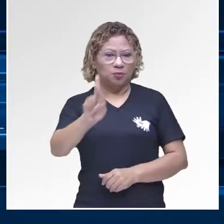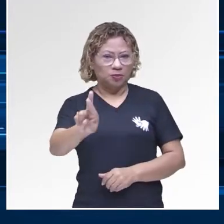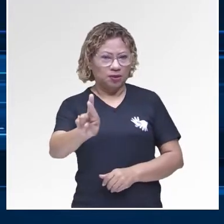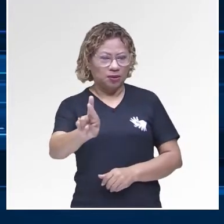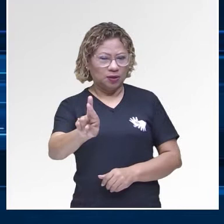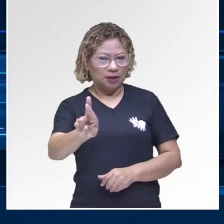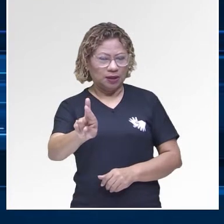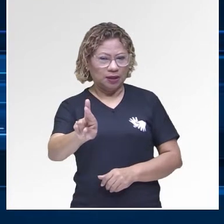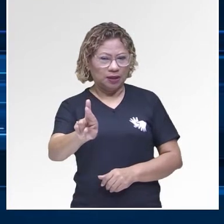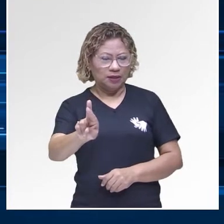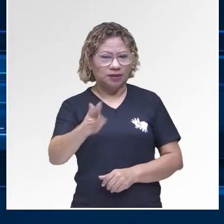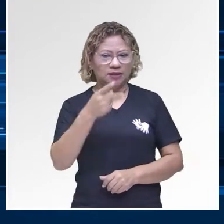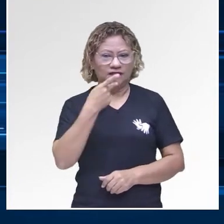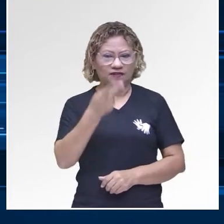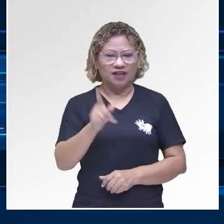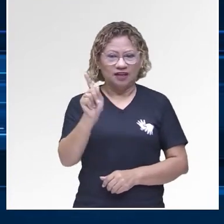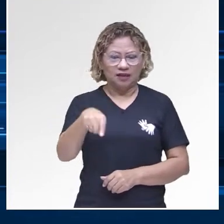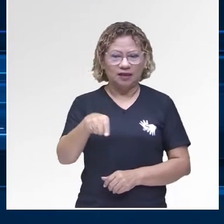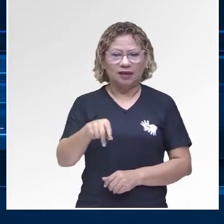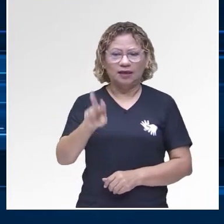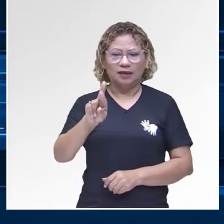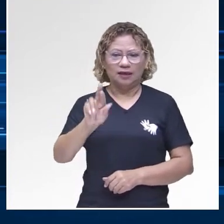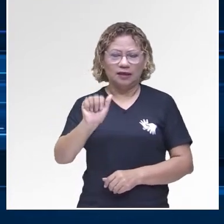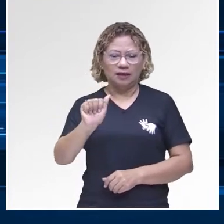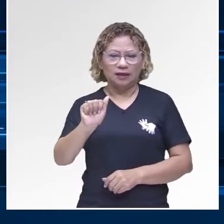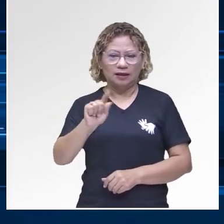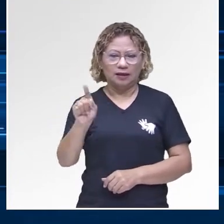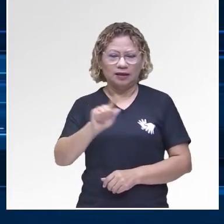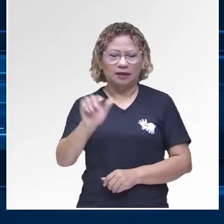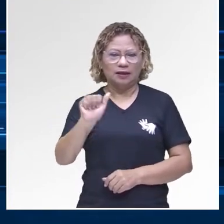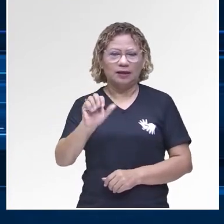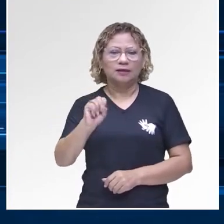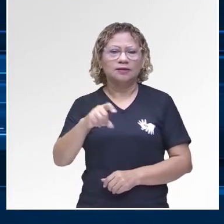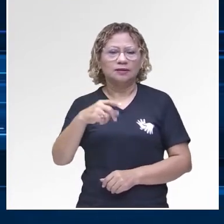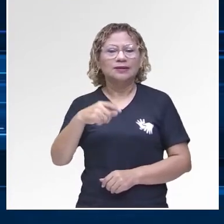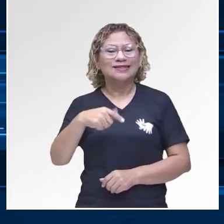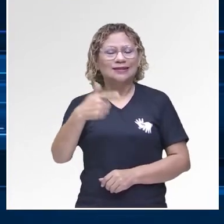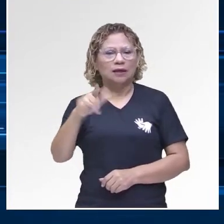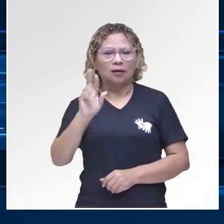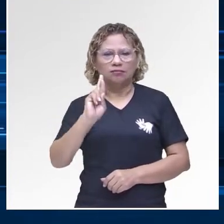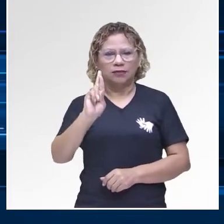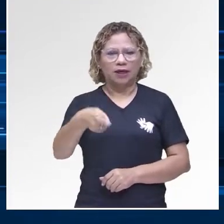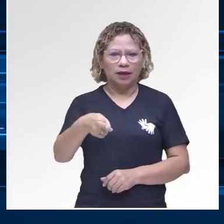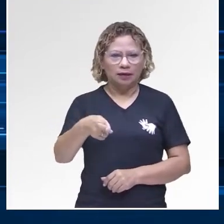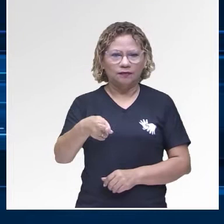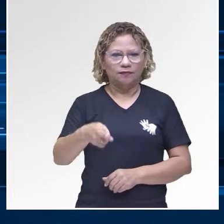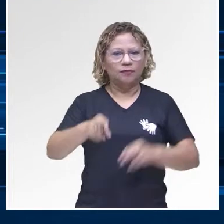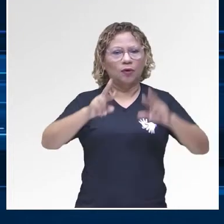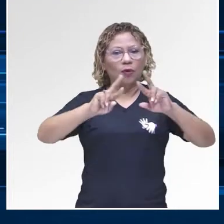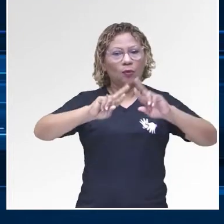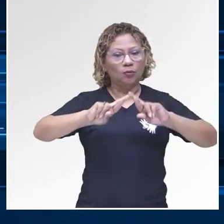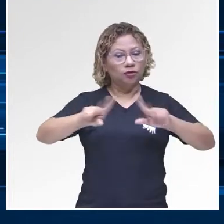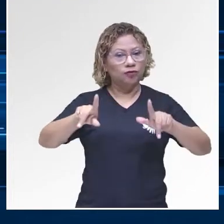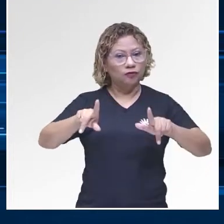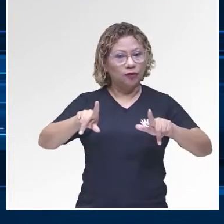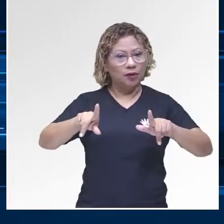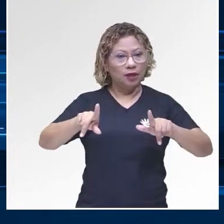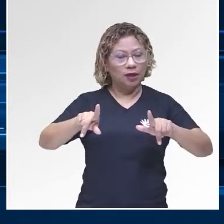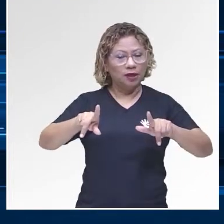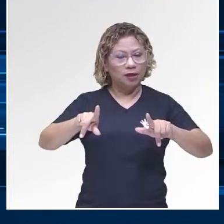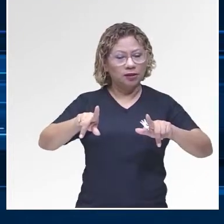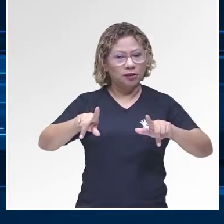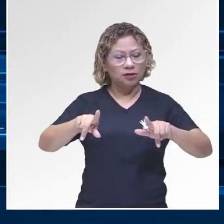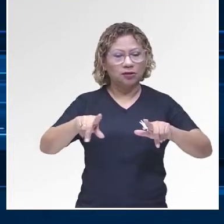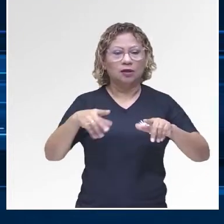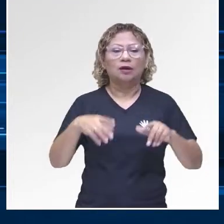de razão, ou diferença comum da progressão aritmética, mas nós vamos usar somente